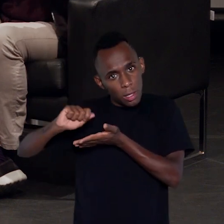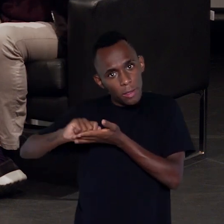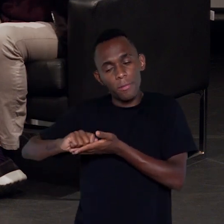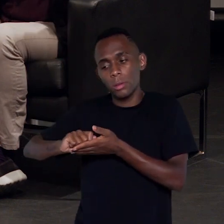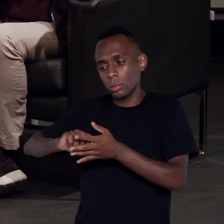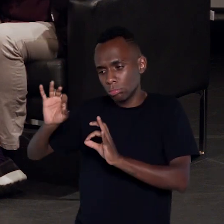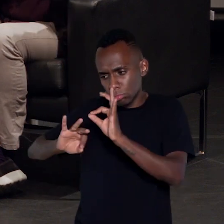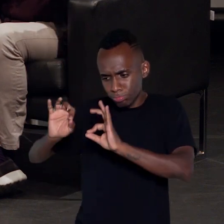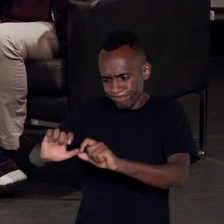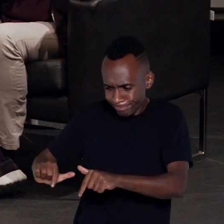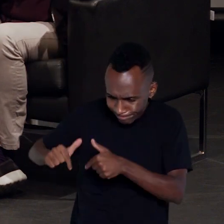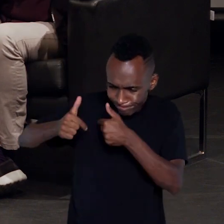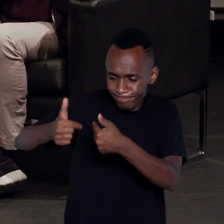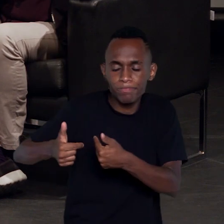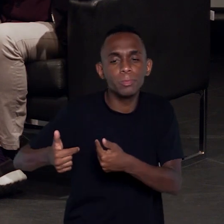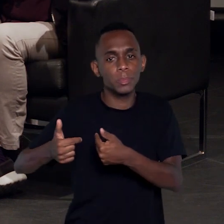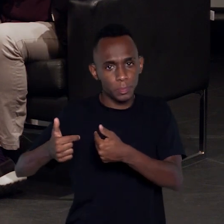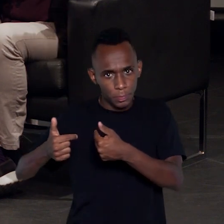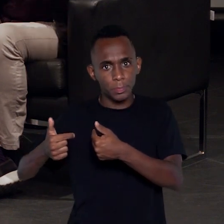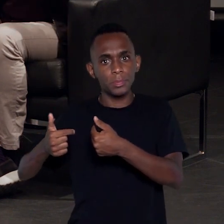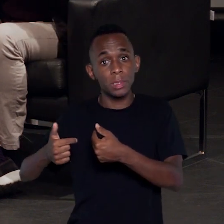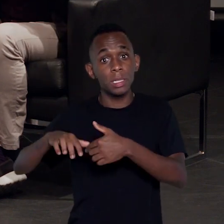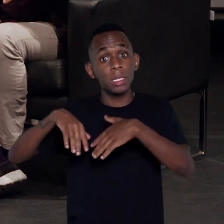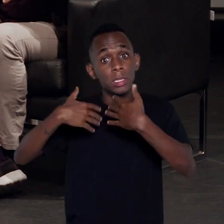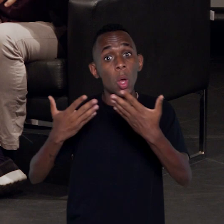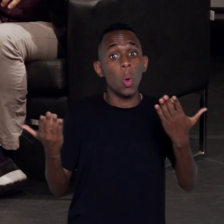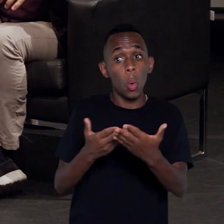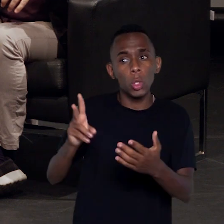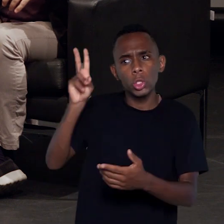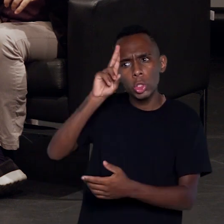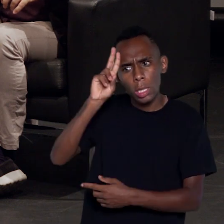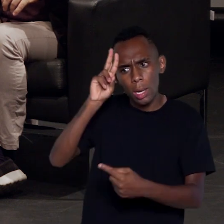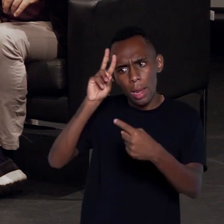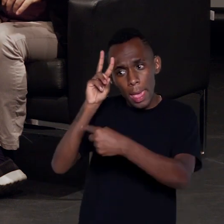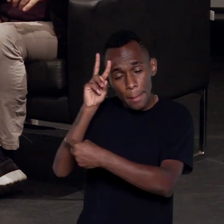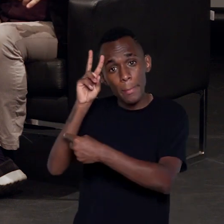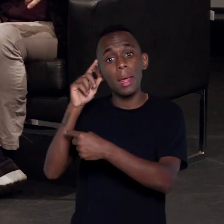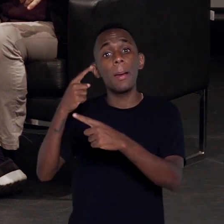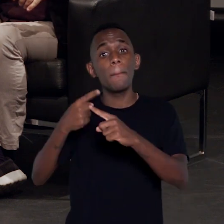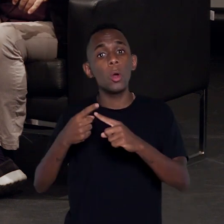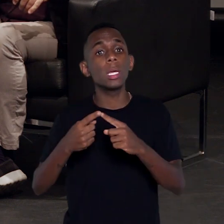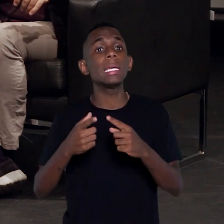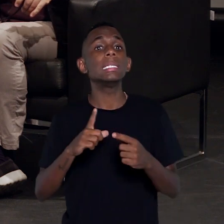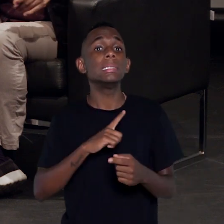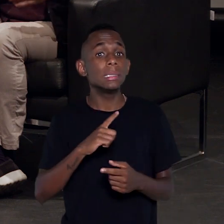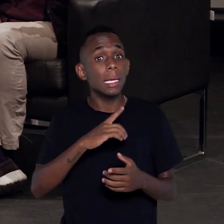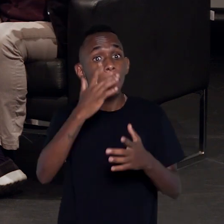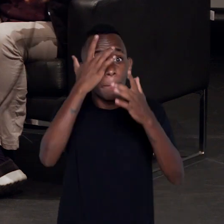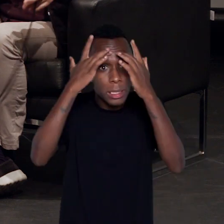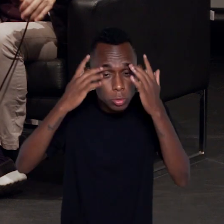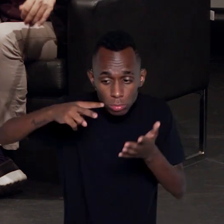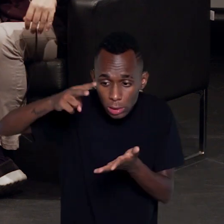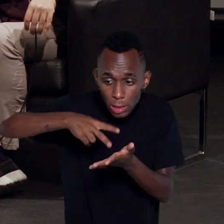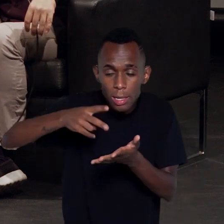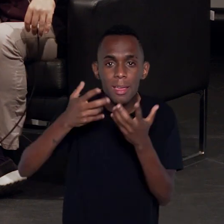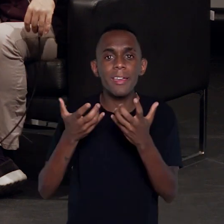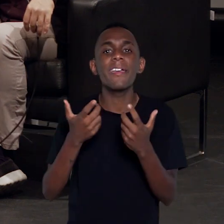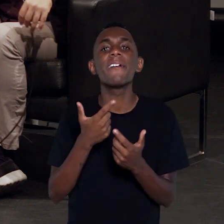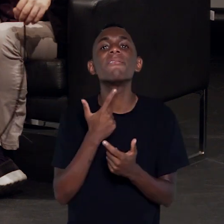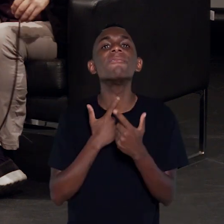são publicados e celebrados hoje, é porque há uma demanda dos leitores por histórias como